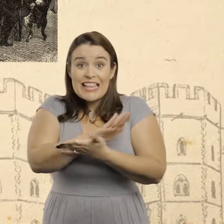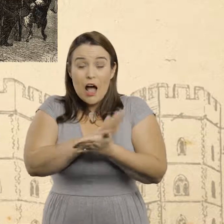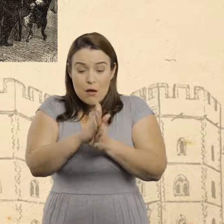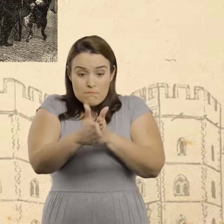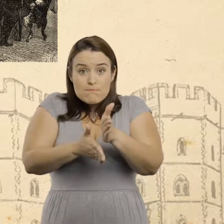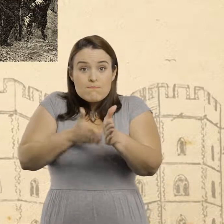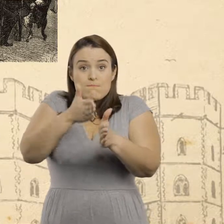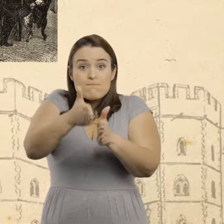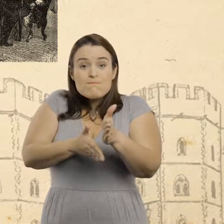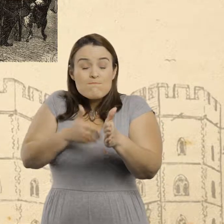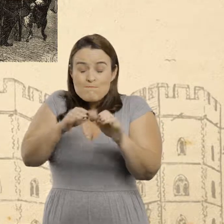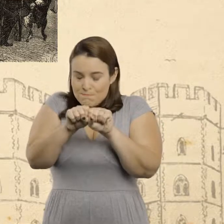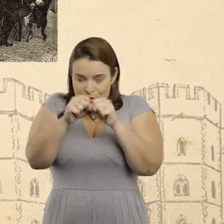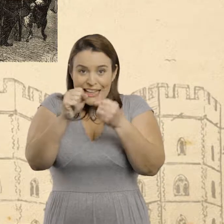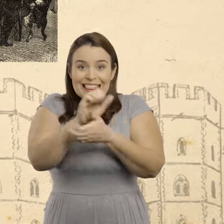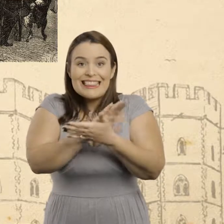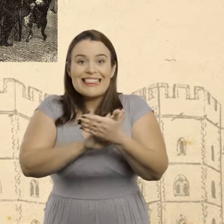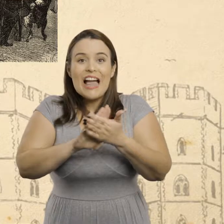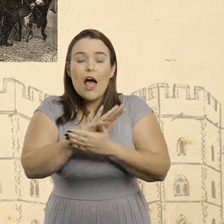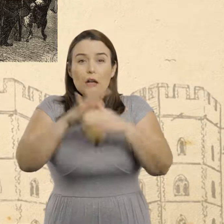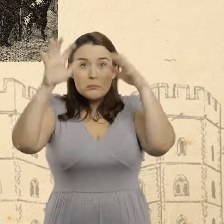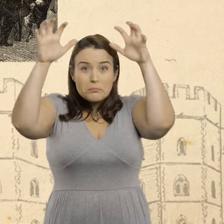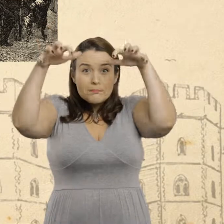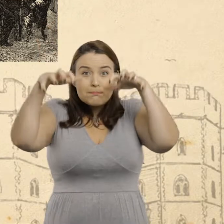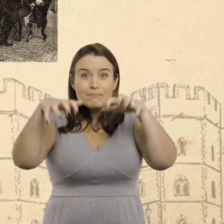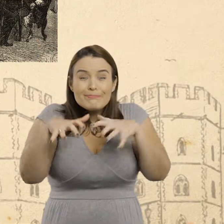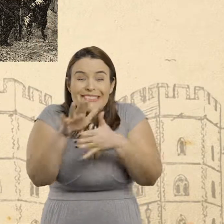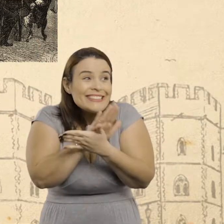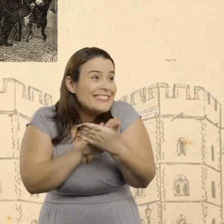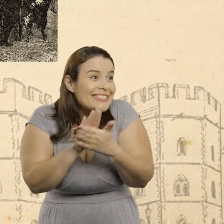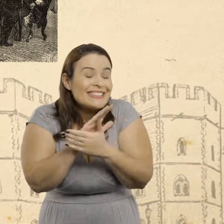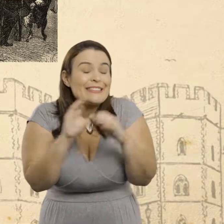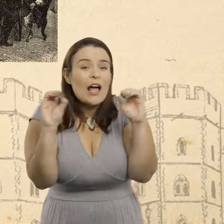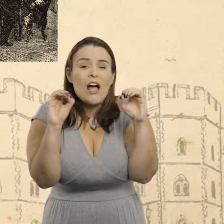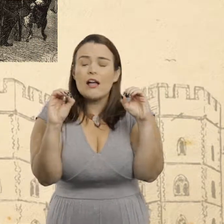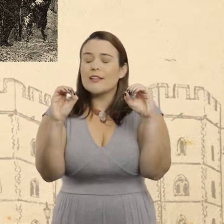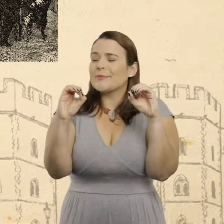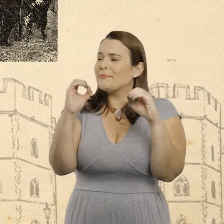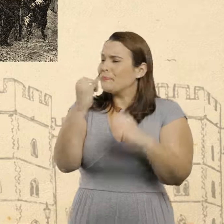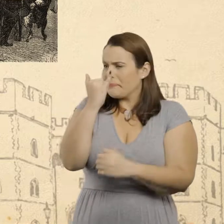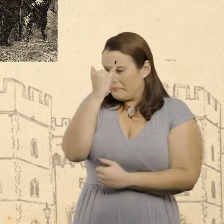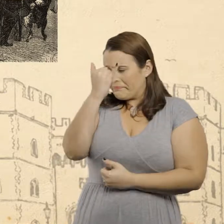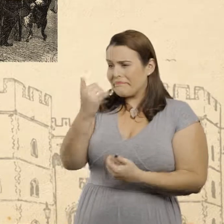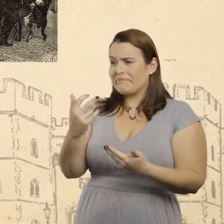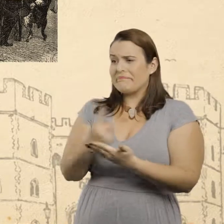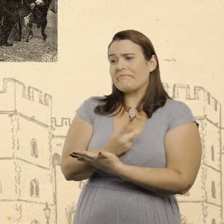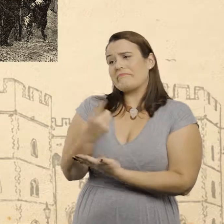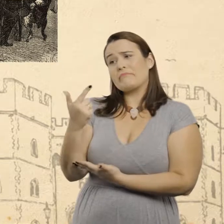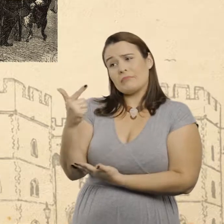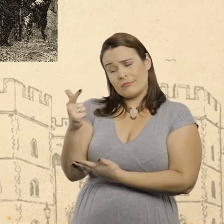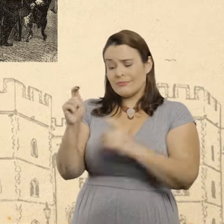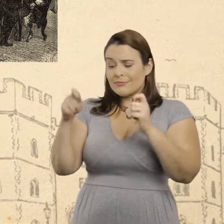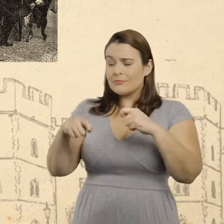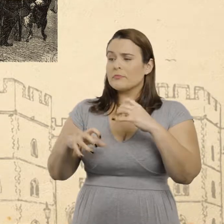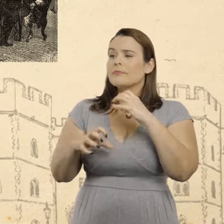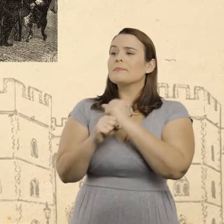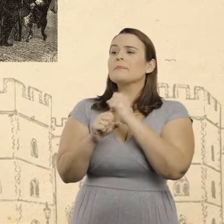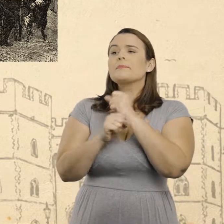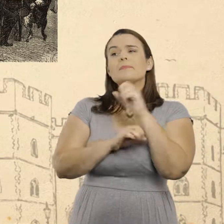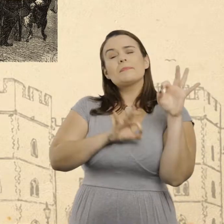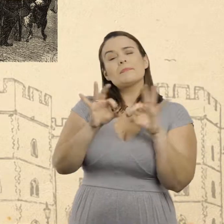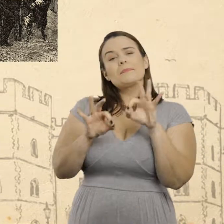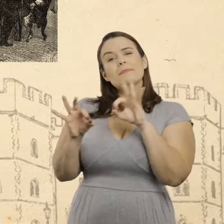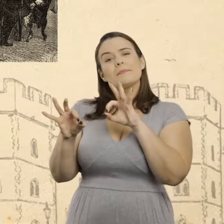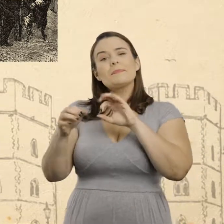quebrar e não poderia ter nenhuma tempestade. Phileas Fogg disse que imprevistos não existem, que tudo poderia ser calculado